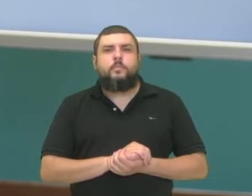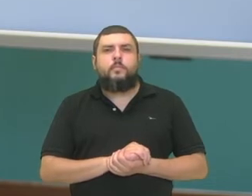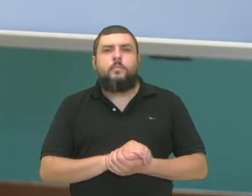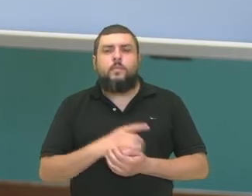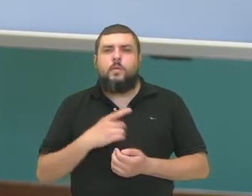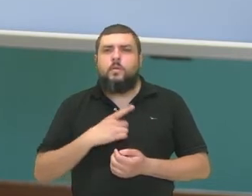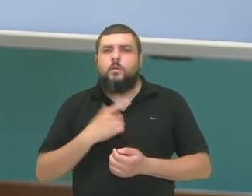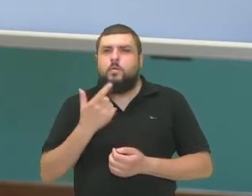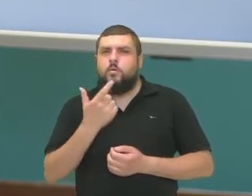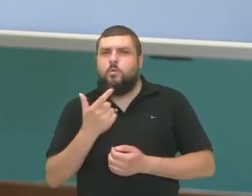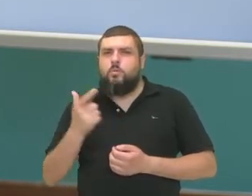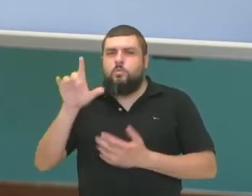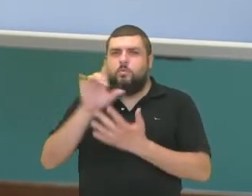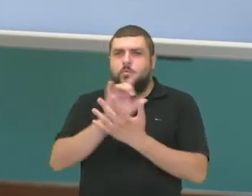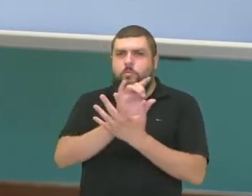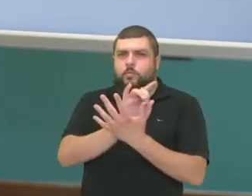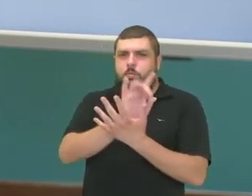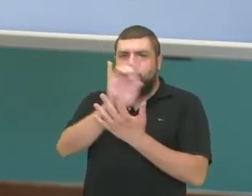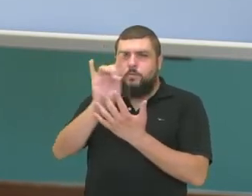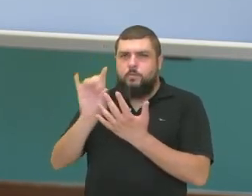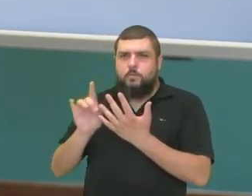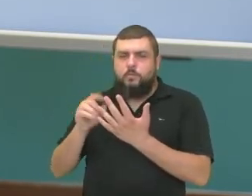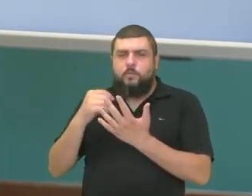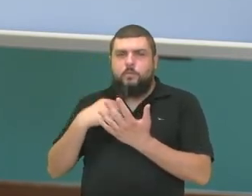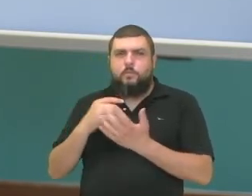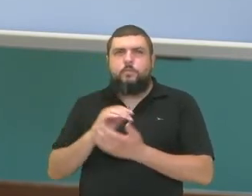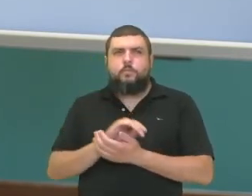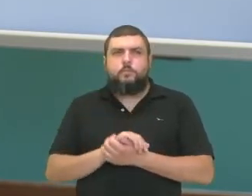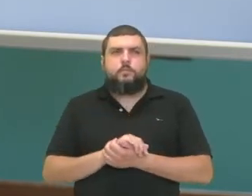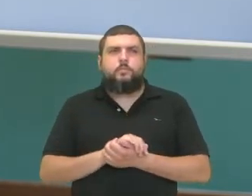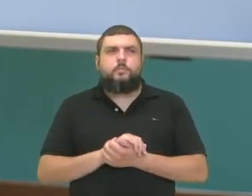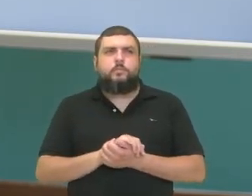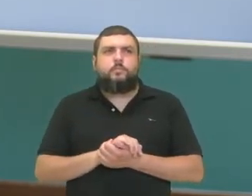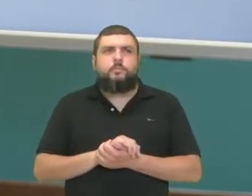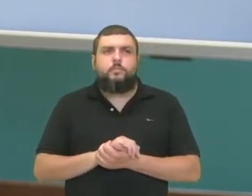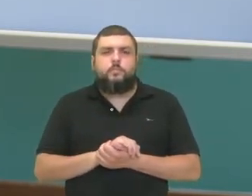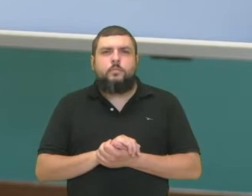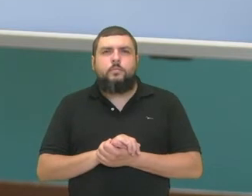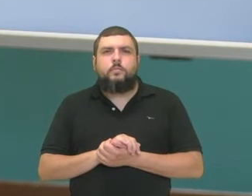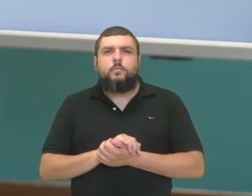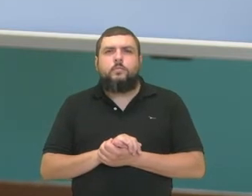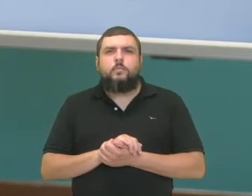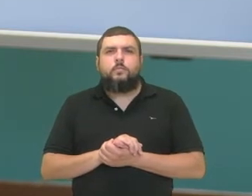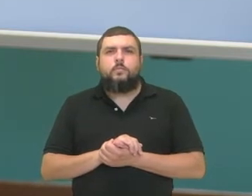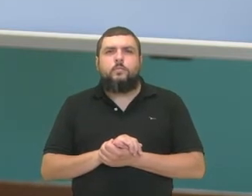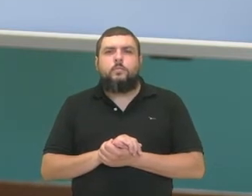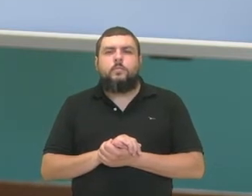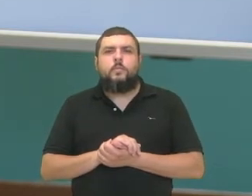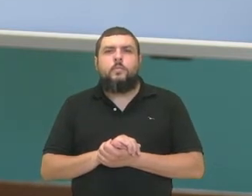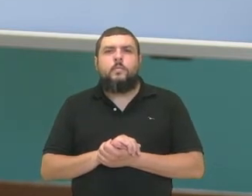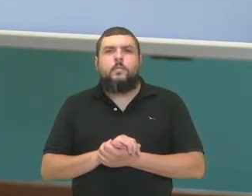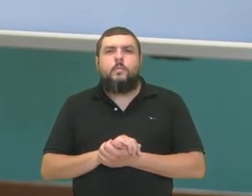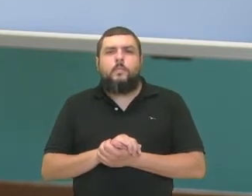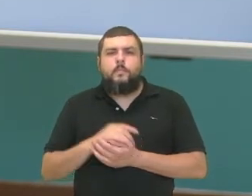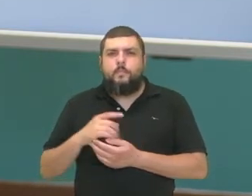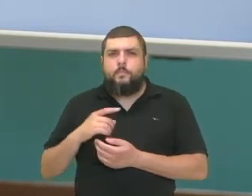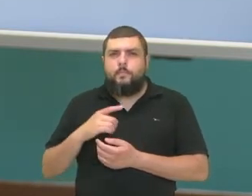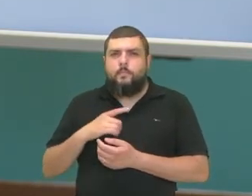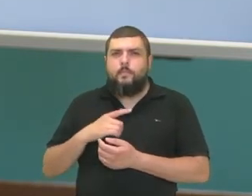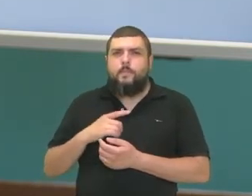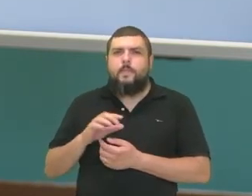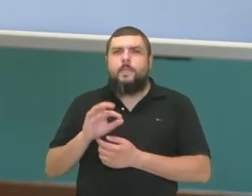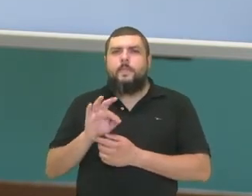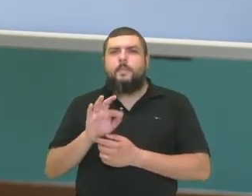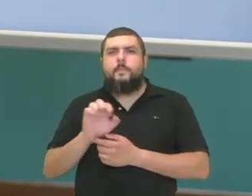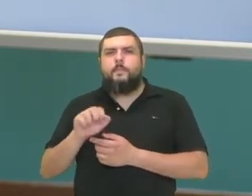outra substância que pertence a uma outra função química, o fenol. Aqui nós temos o álcool benzílico e